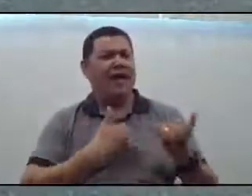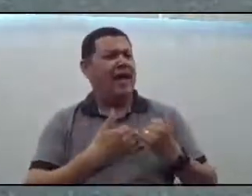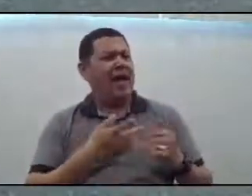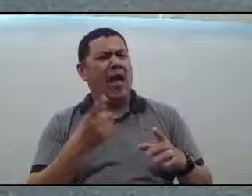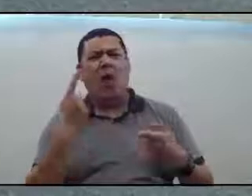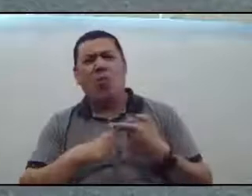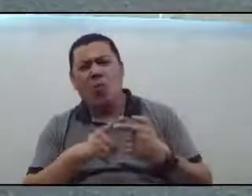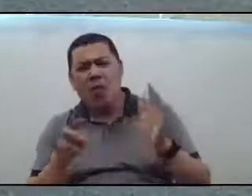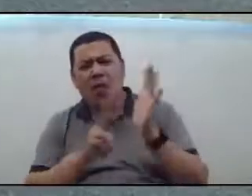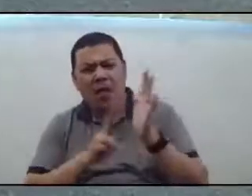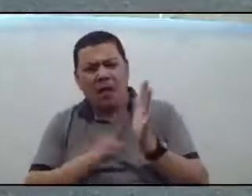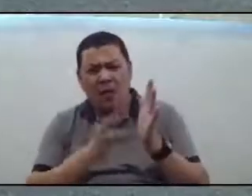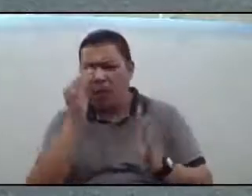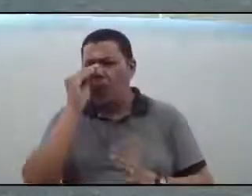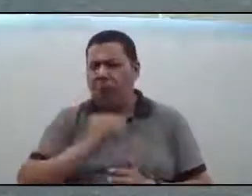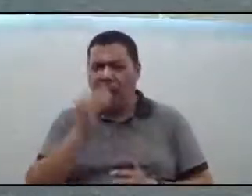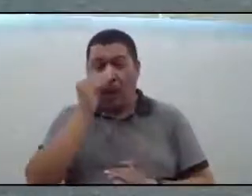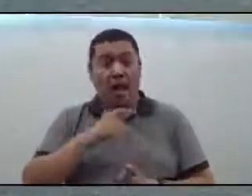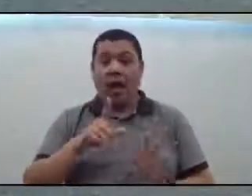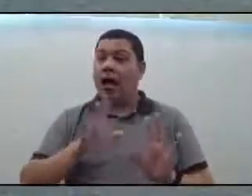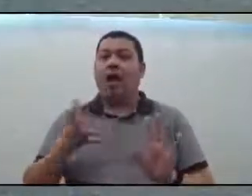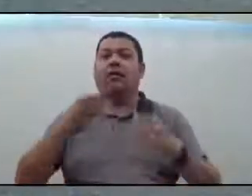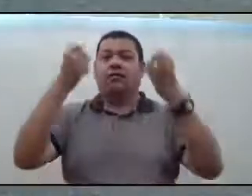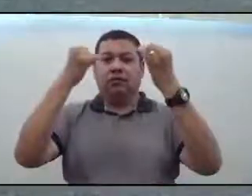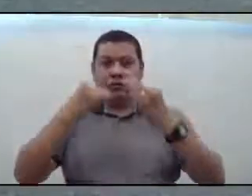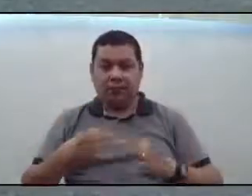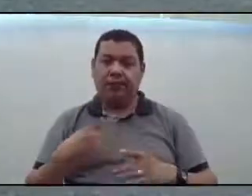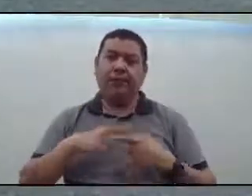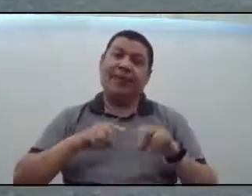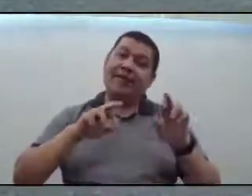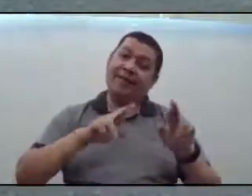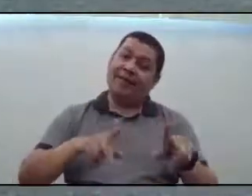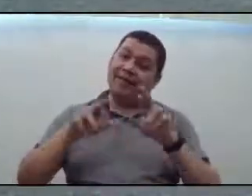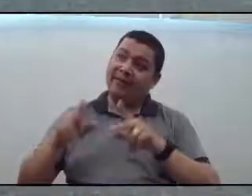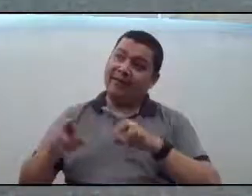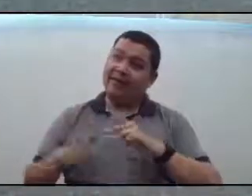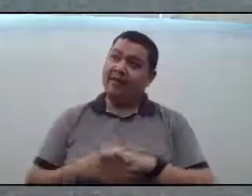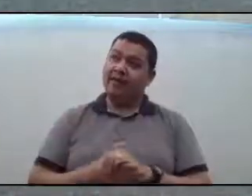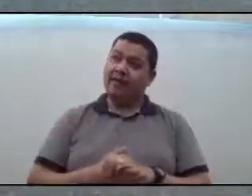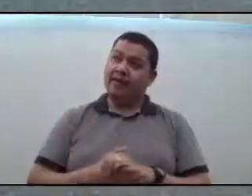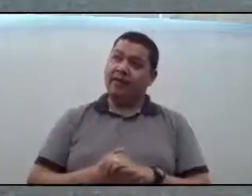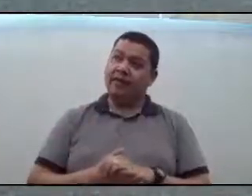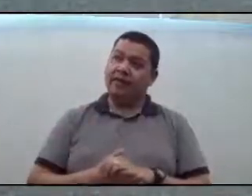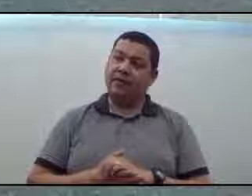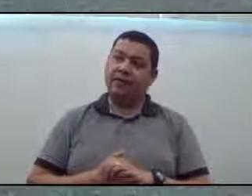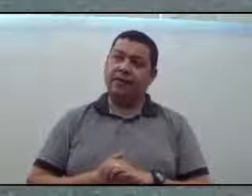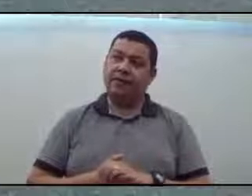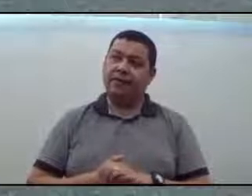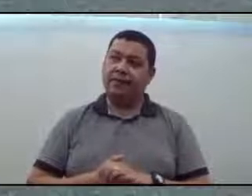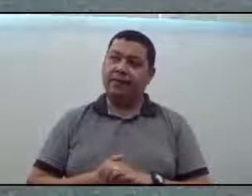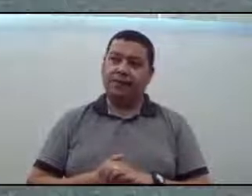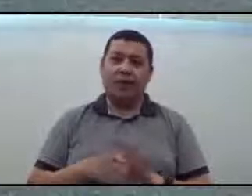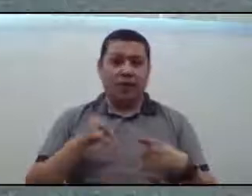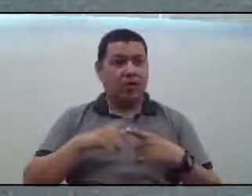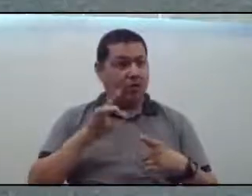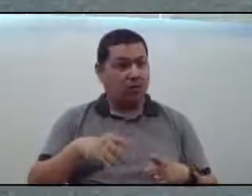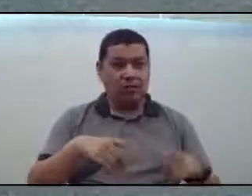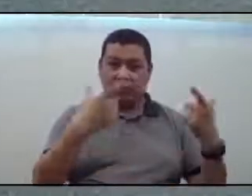que devido à questão da logística, o material que estava sendo extraído aqui no centro de Cacoal era natural que fosse utilizado nos bairros de